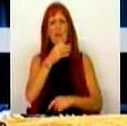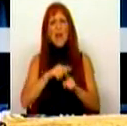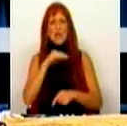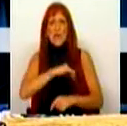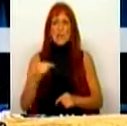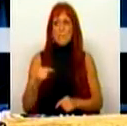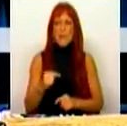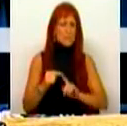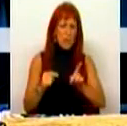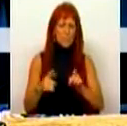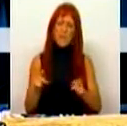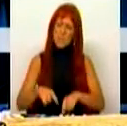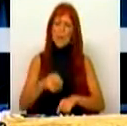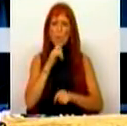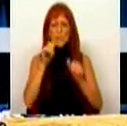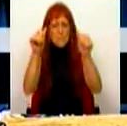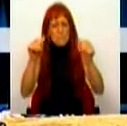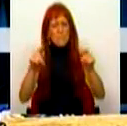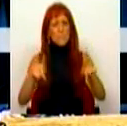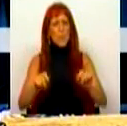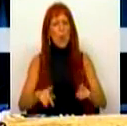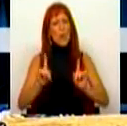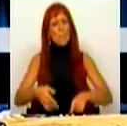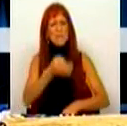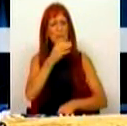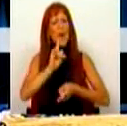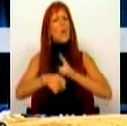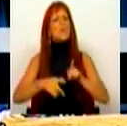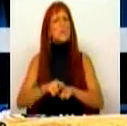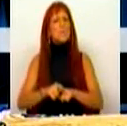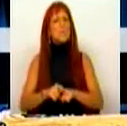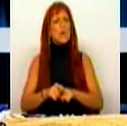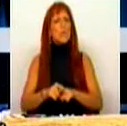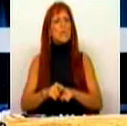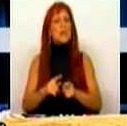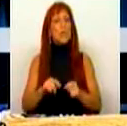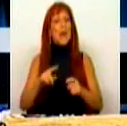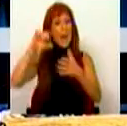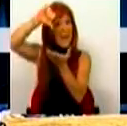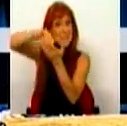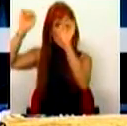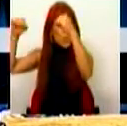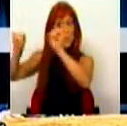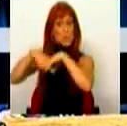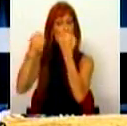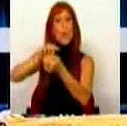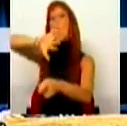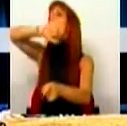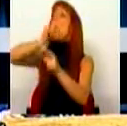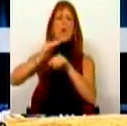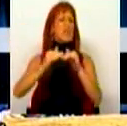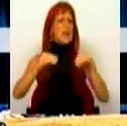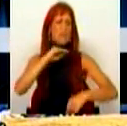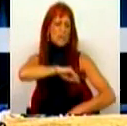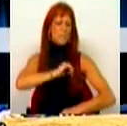salários mínimos, talvez fixarmos também, começarmos a falar, em sede de concertação social, de outros níveis